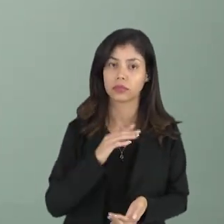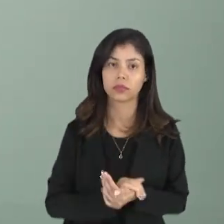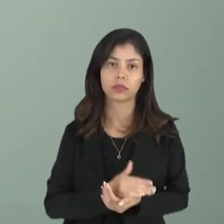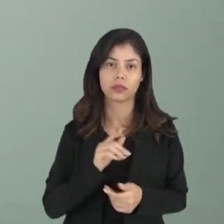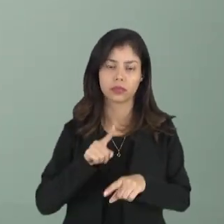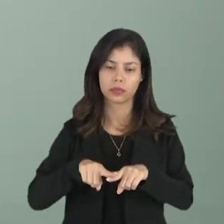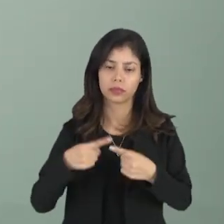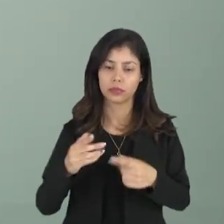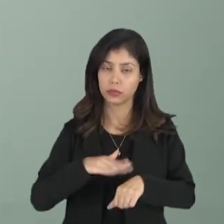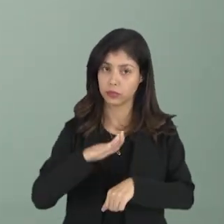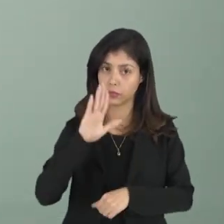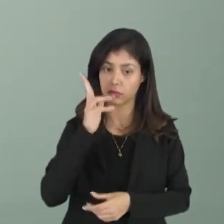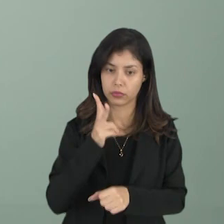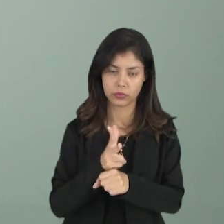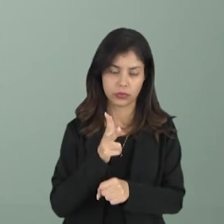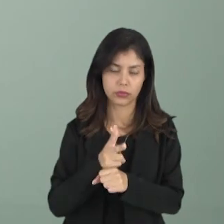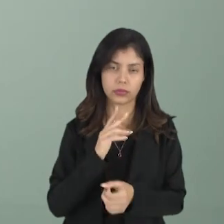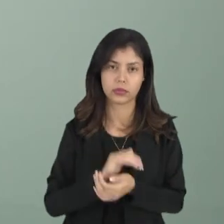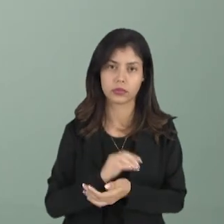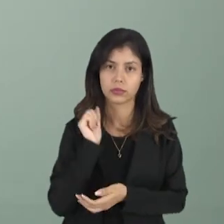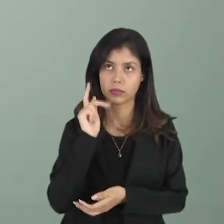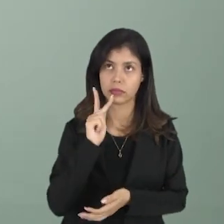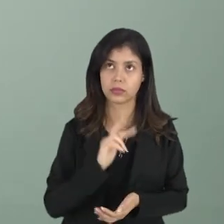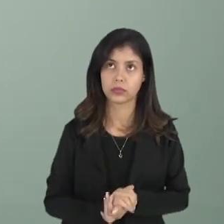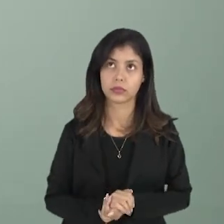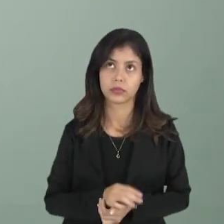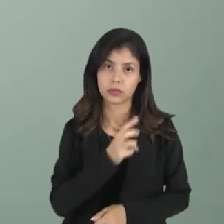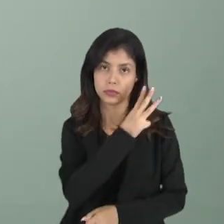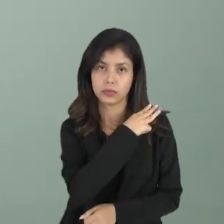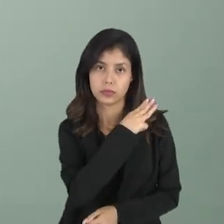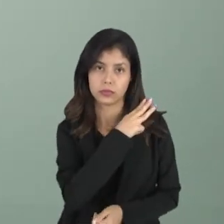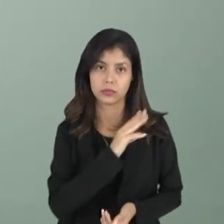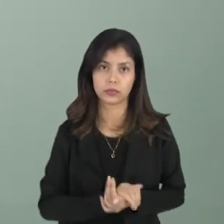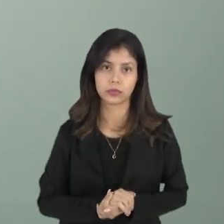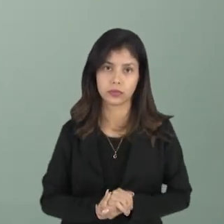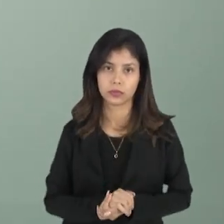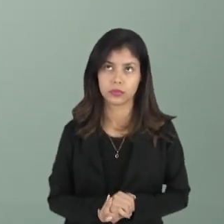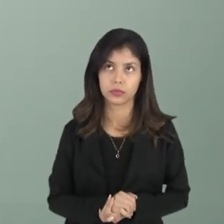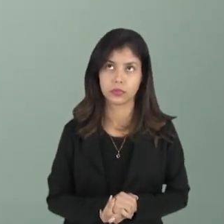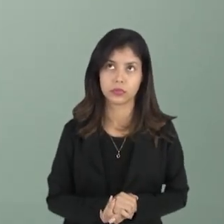outros e mais vídeos, ok, para o terceiro ano.